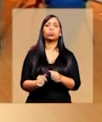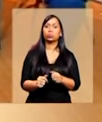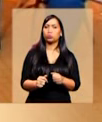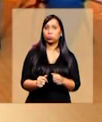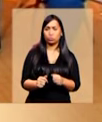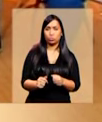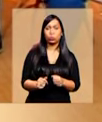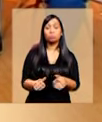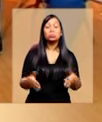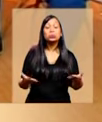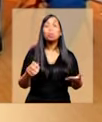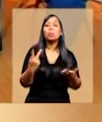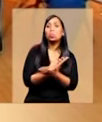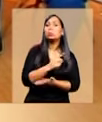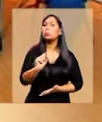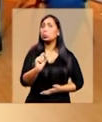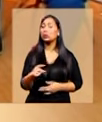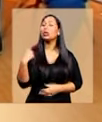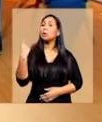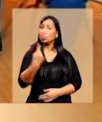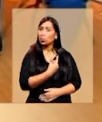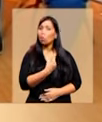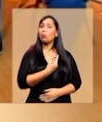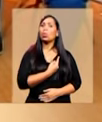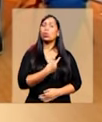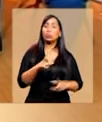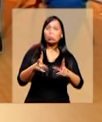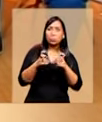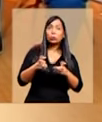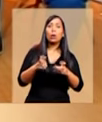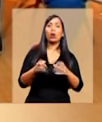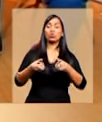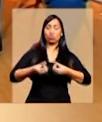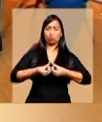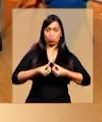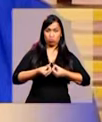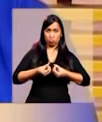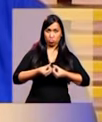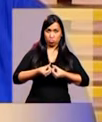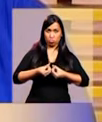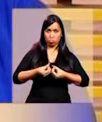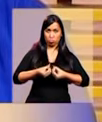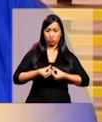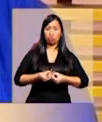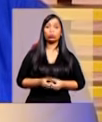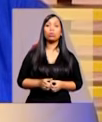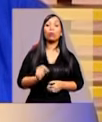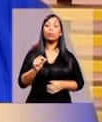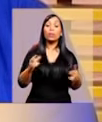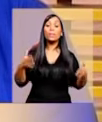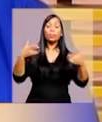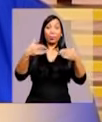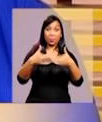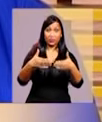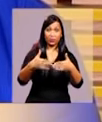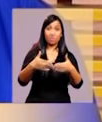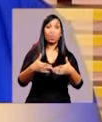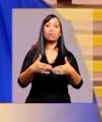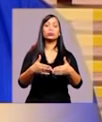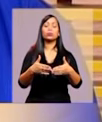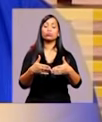e simplesmente. E aí o que acontece é que nós vemos na figura do Buda Shakyamuni uma